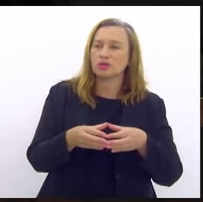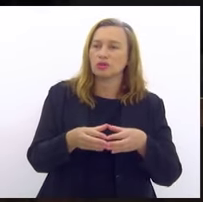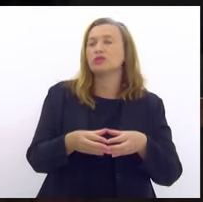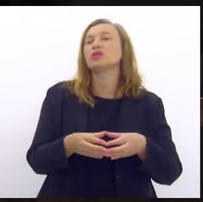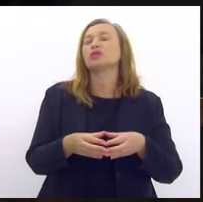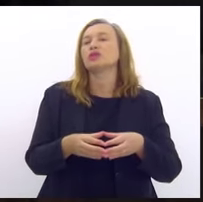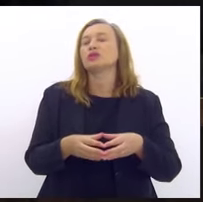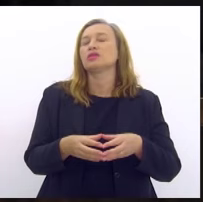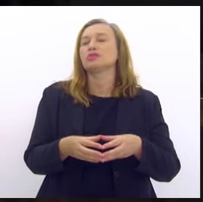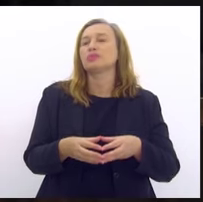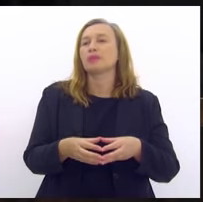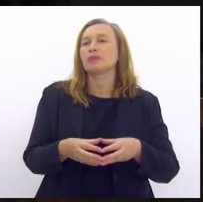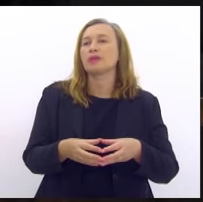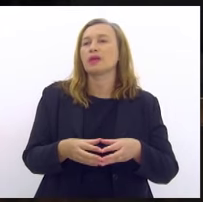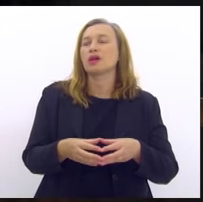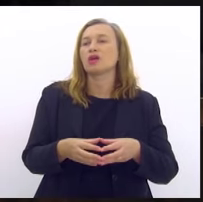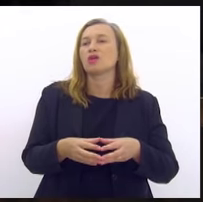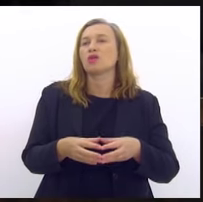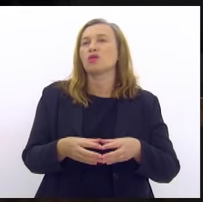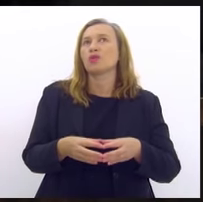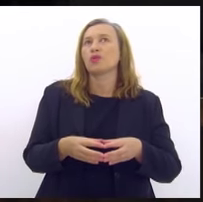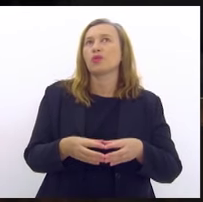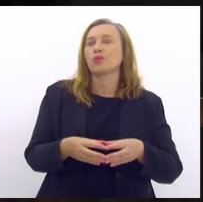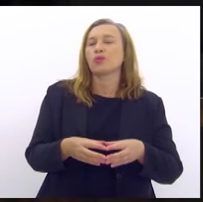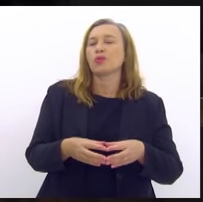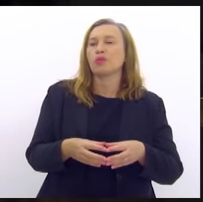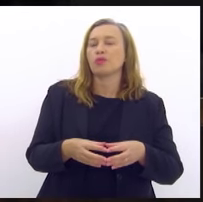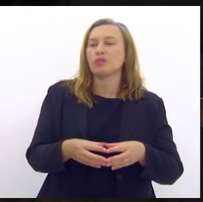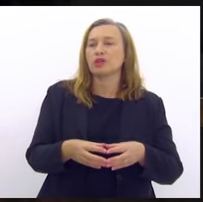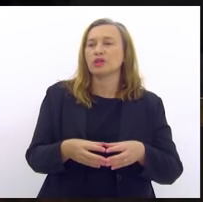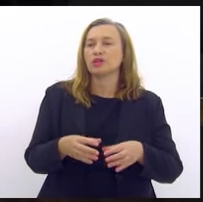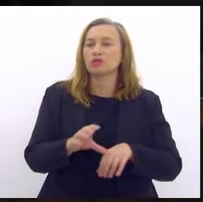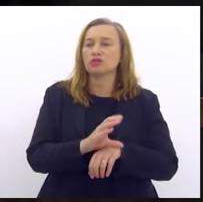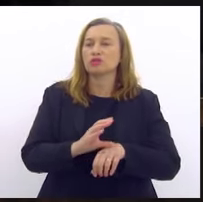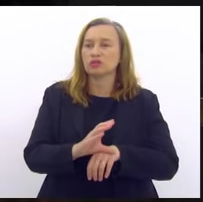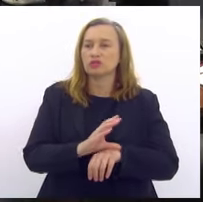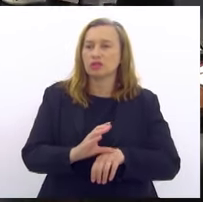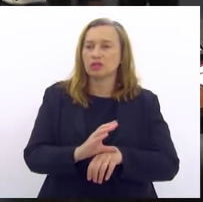e Vetos, para emitir o parecer, deputado Jorge Felipe Neto.